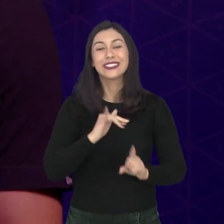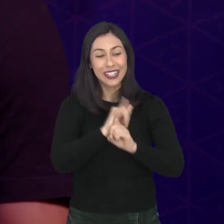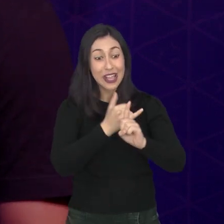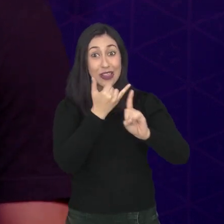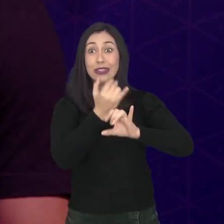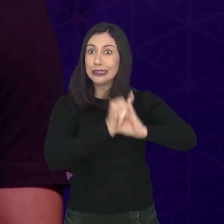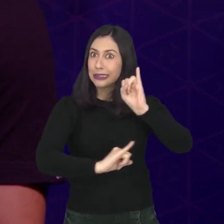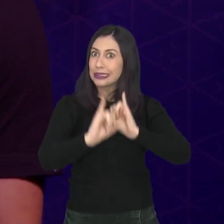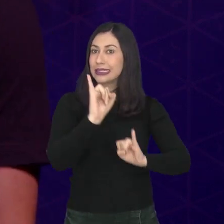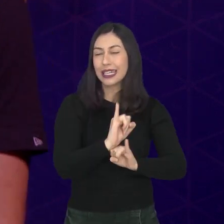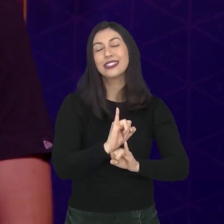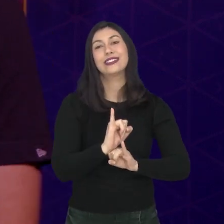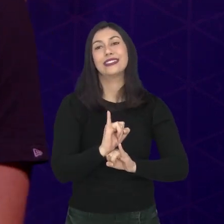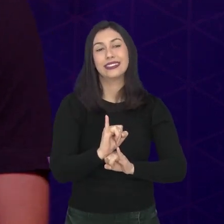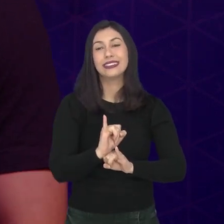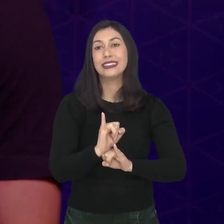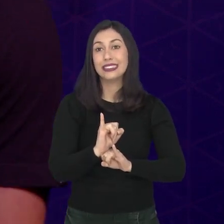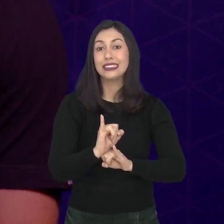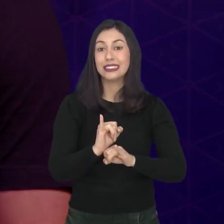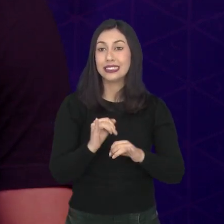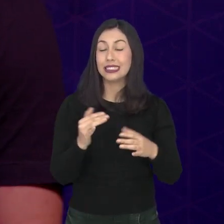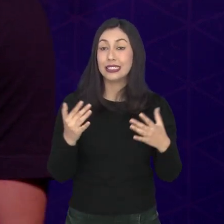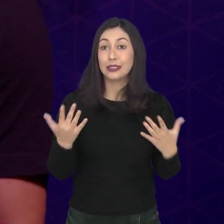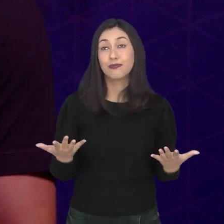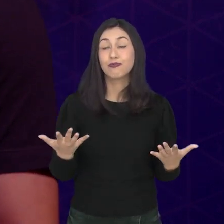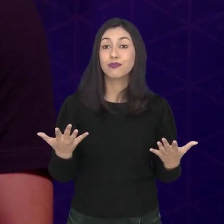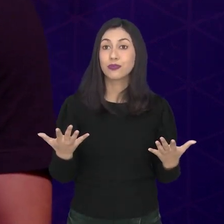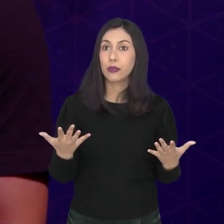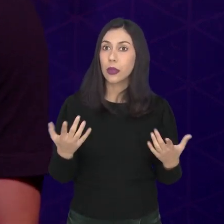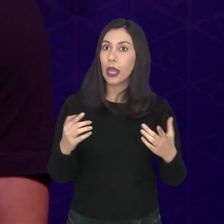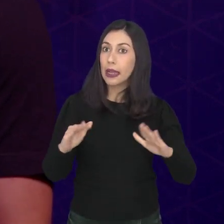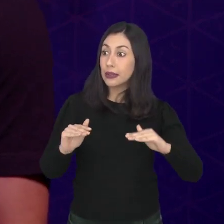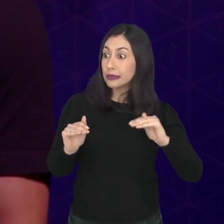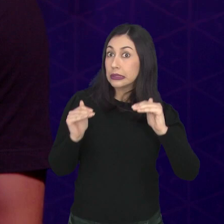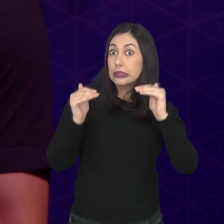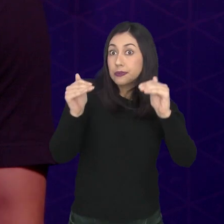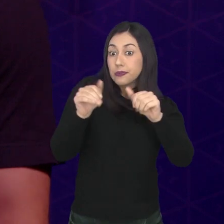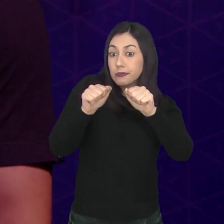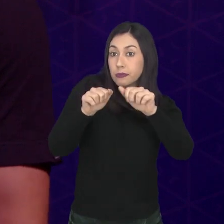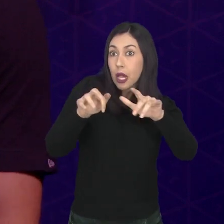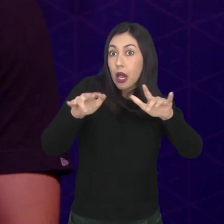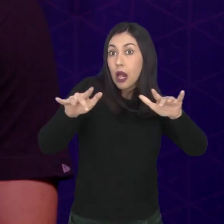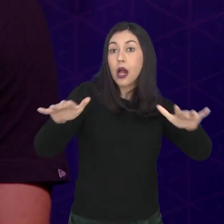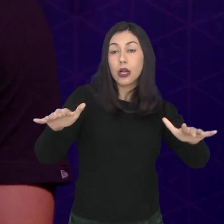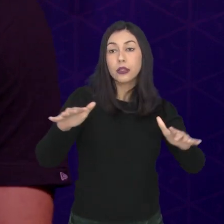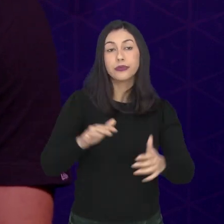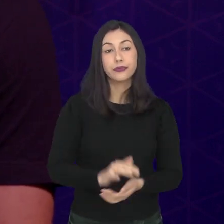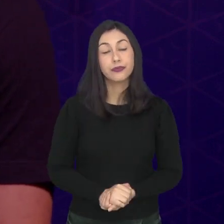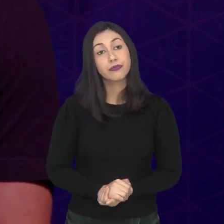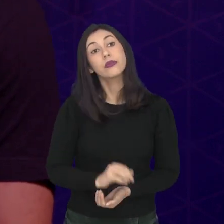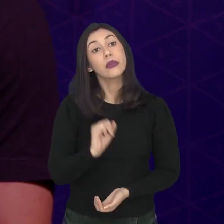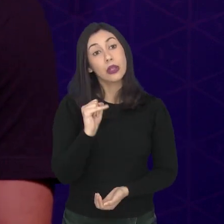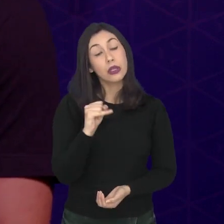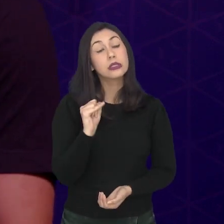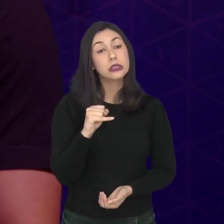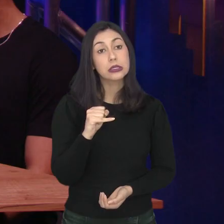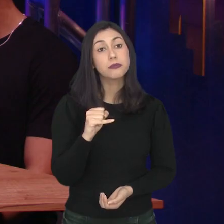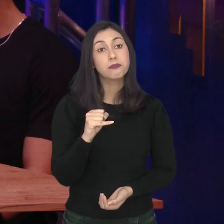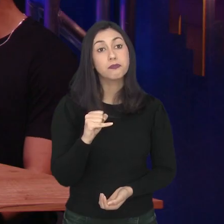cyberbullying. Difícil, é difícil, tá tudo certo. Mas e potencializa ainda mais essa humilhação.